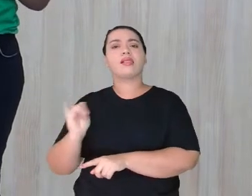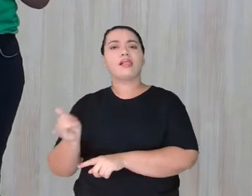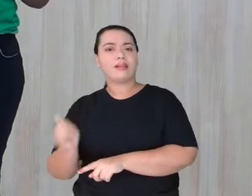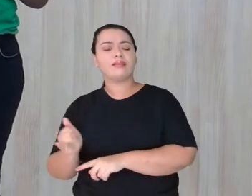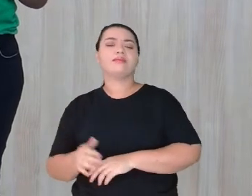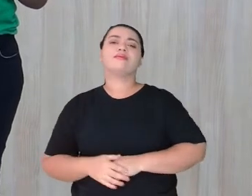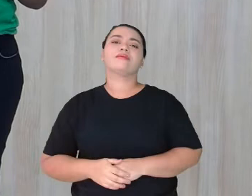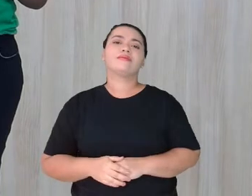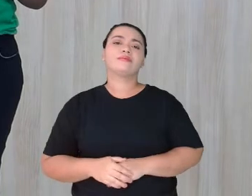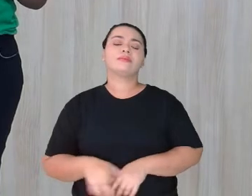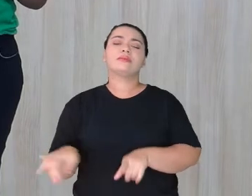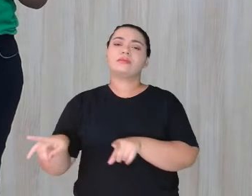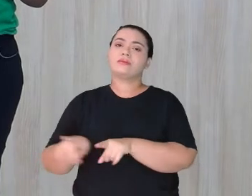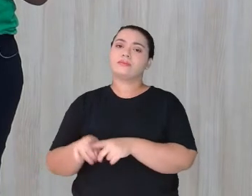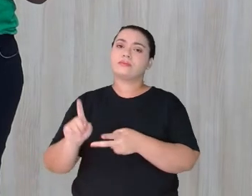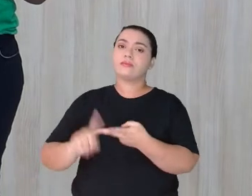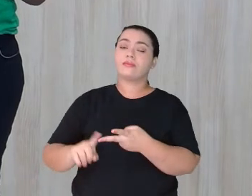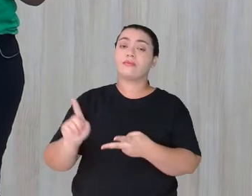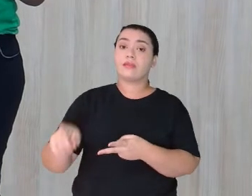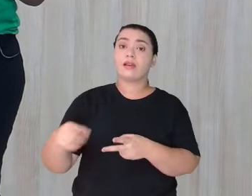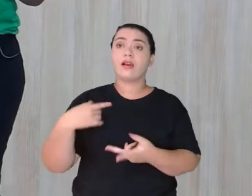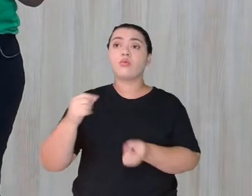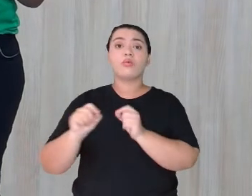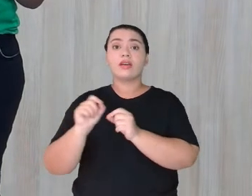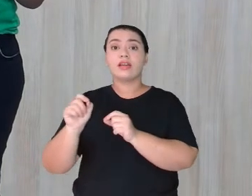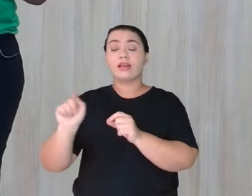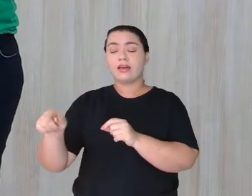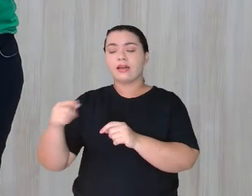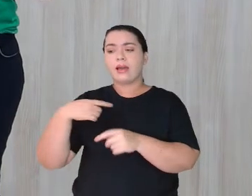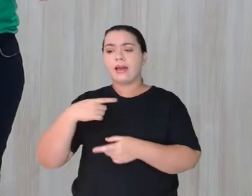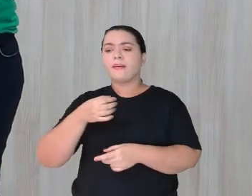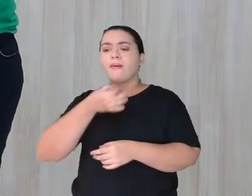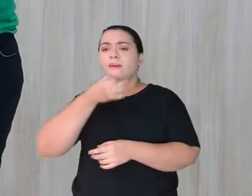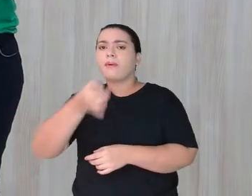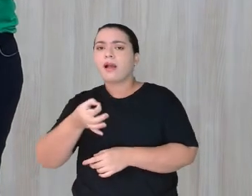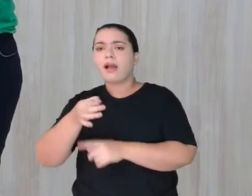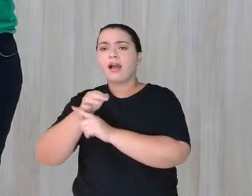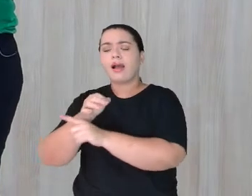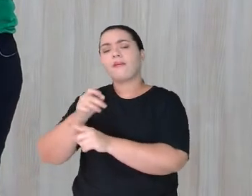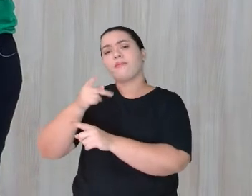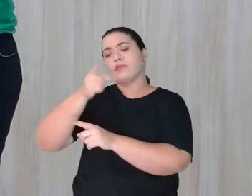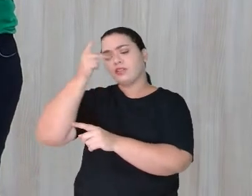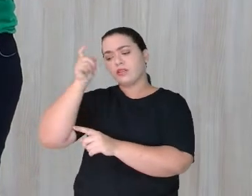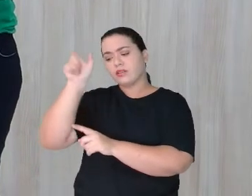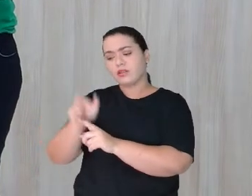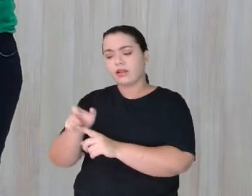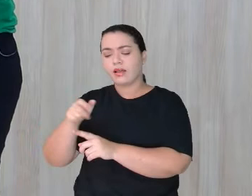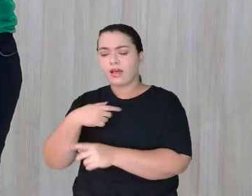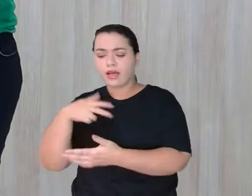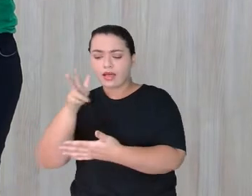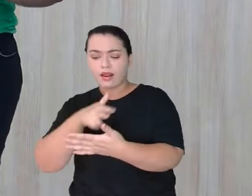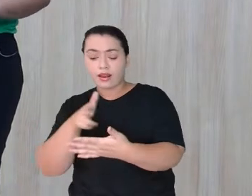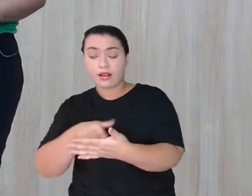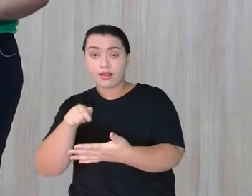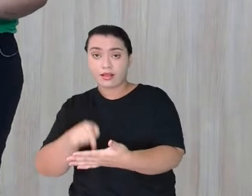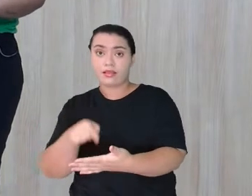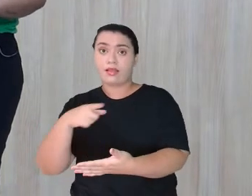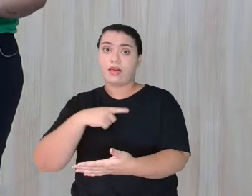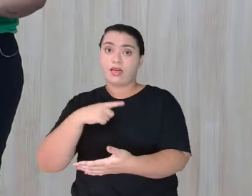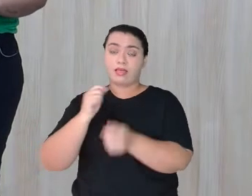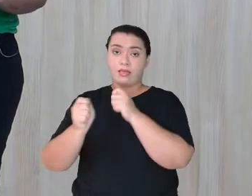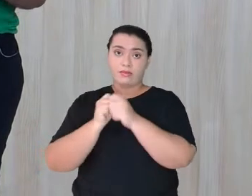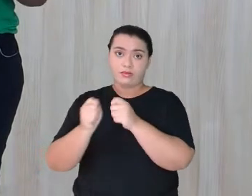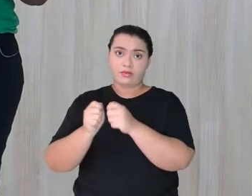narrativo, ela também vai querer despertar no leitor uma opinião sobre o tema que está sendo contado ali naquela